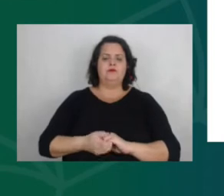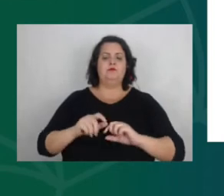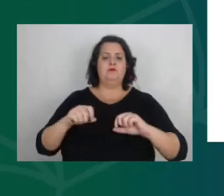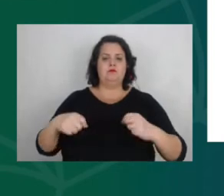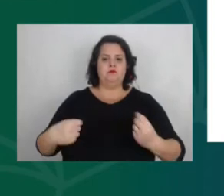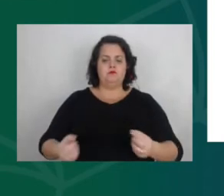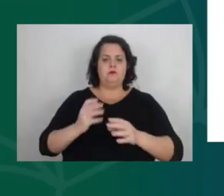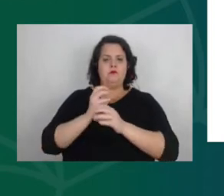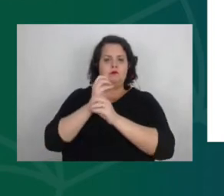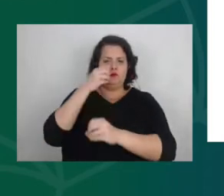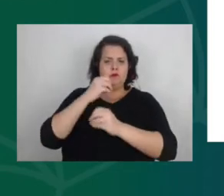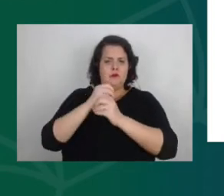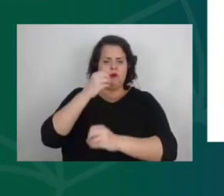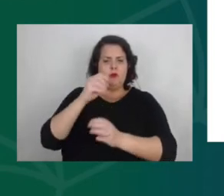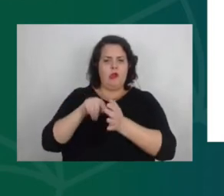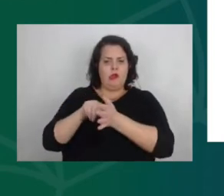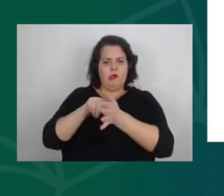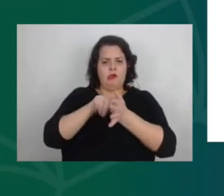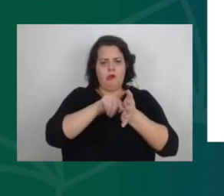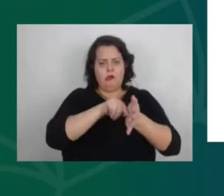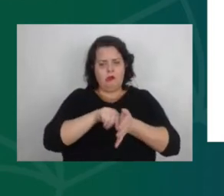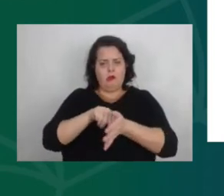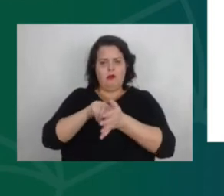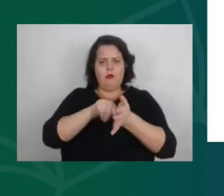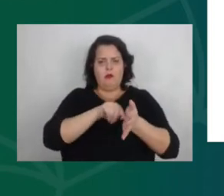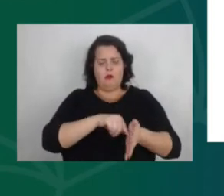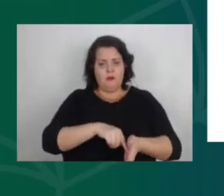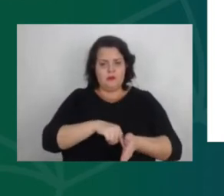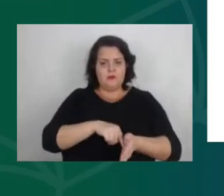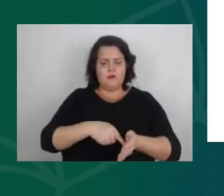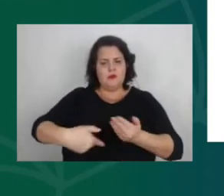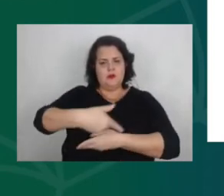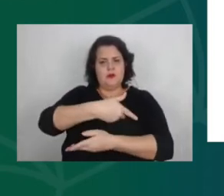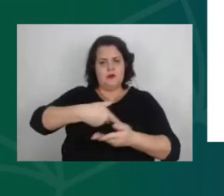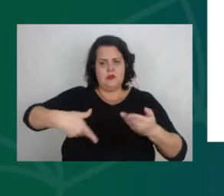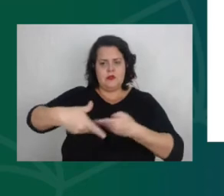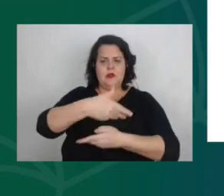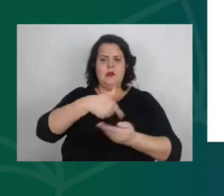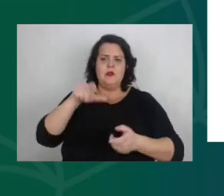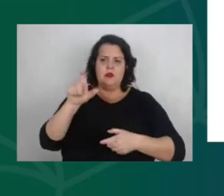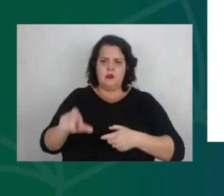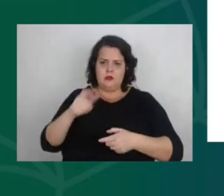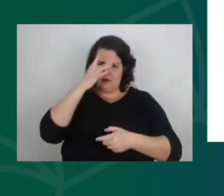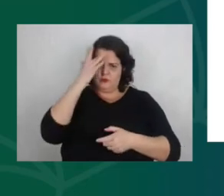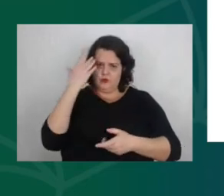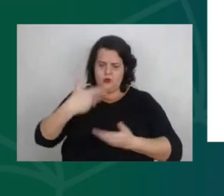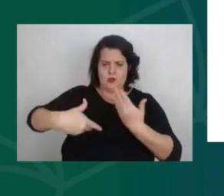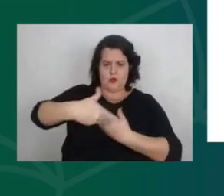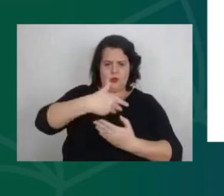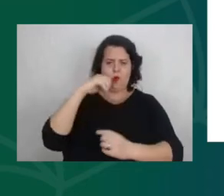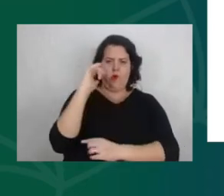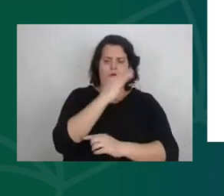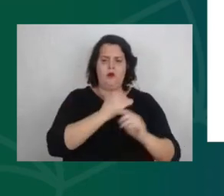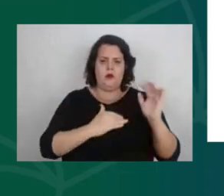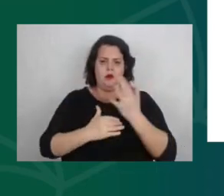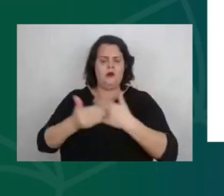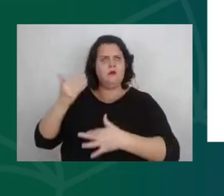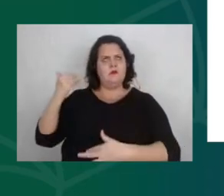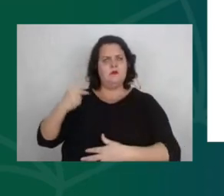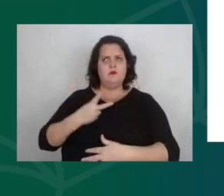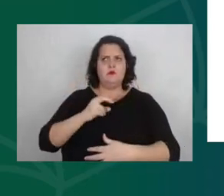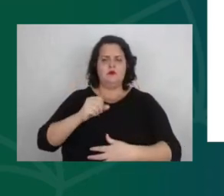começou esses estudos dessa interação do homem com o meio ambiente a partir de 2014.